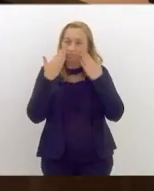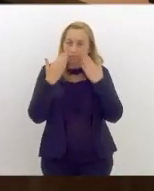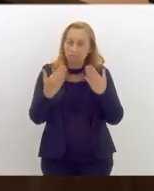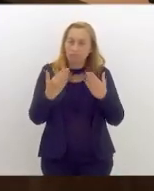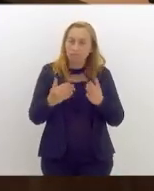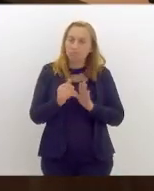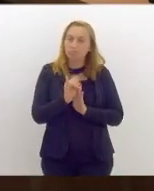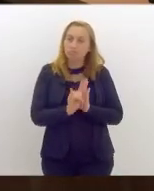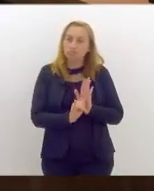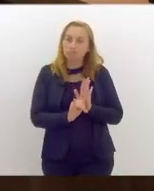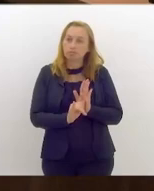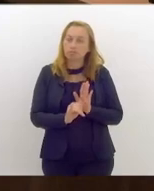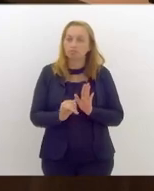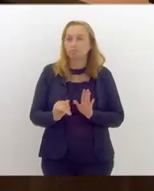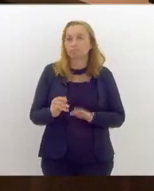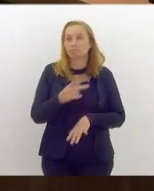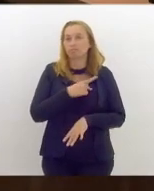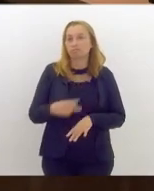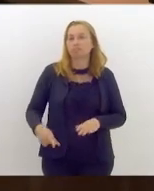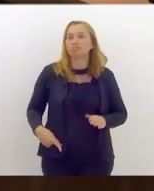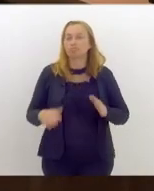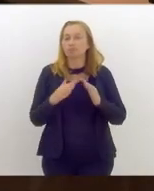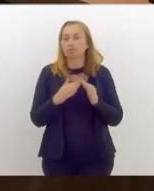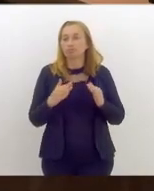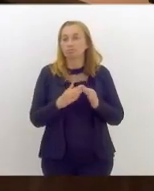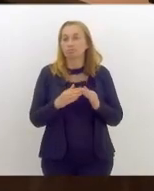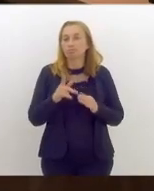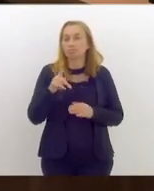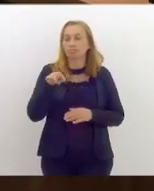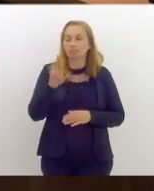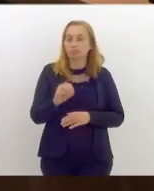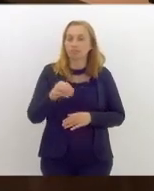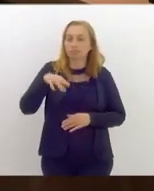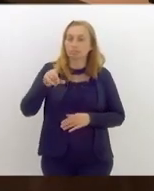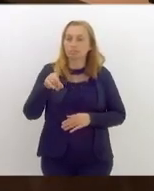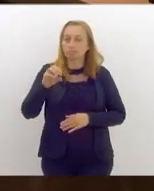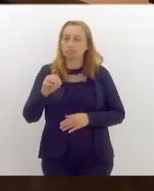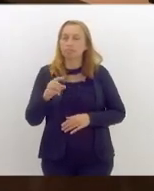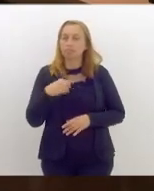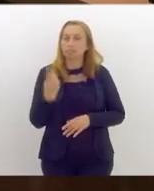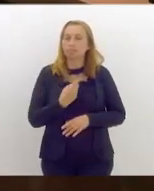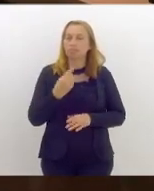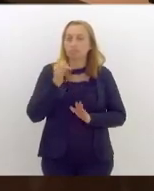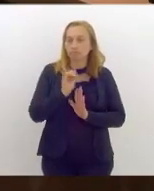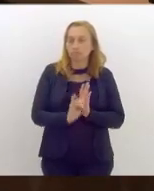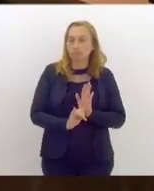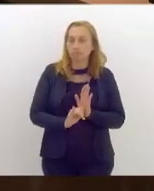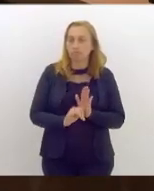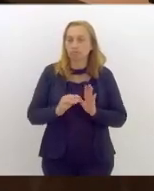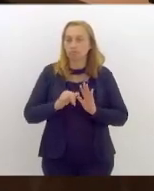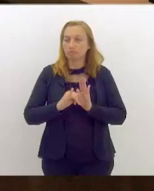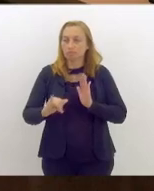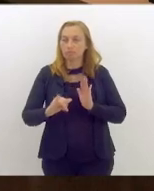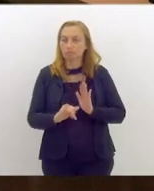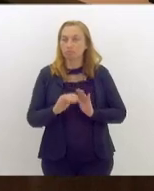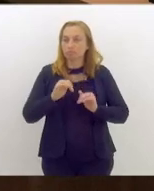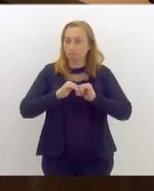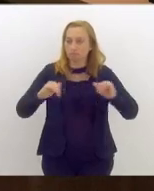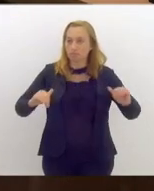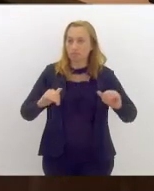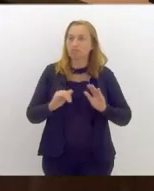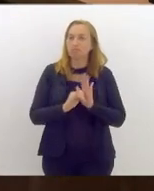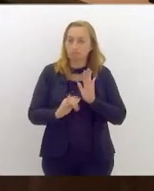apresentamos o relatório na época o presidente da casa era o Paulo Melo e o relatório nosso de separado foi publicado relatório separado foi